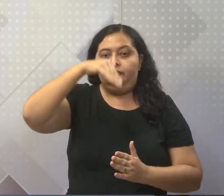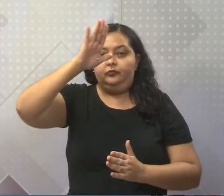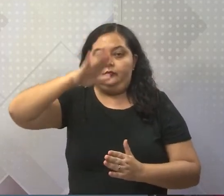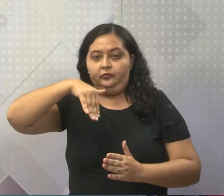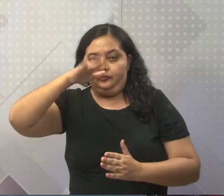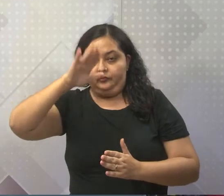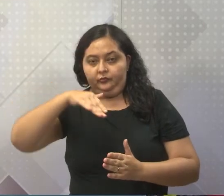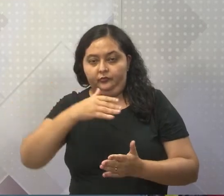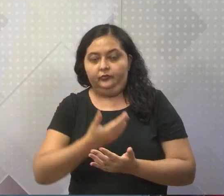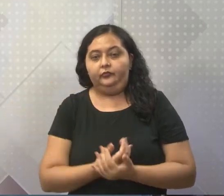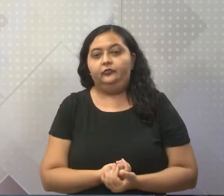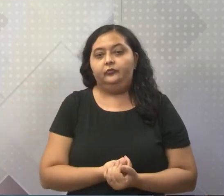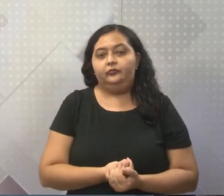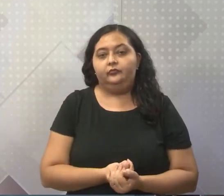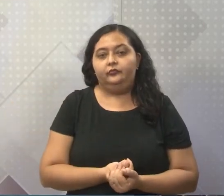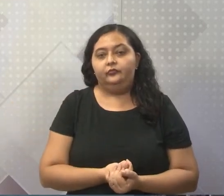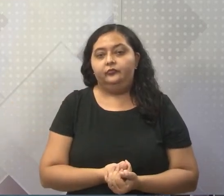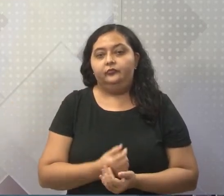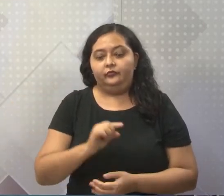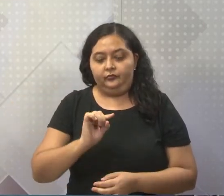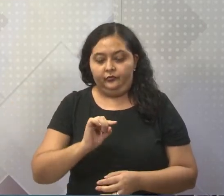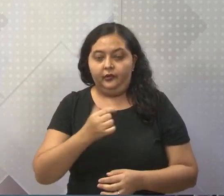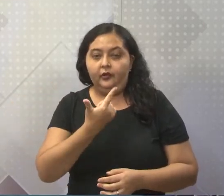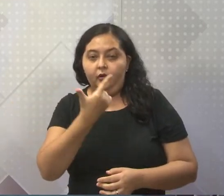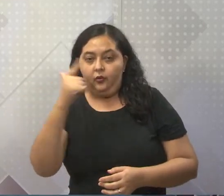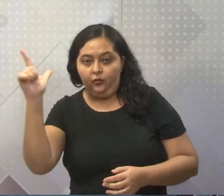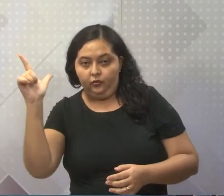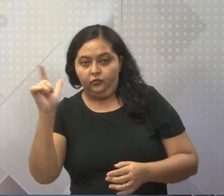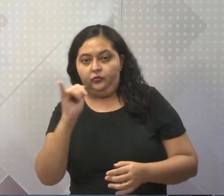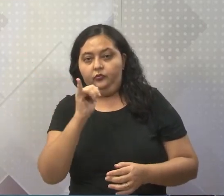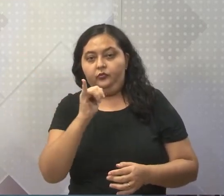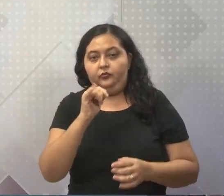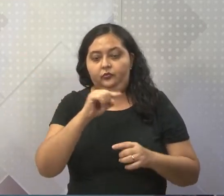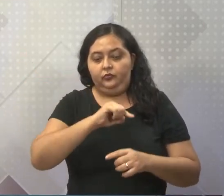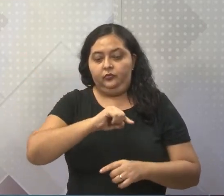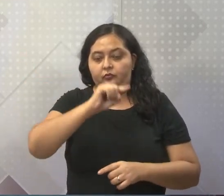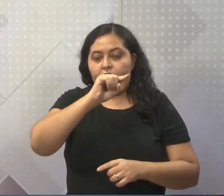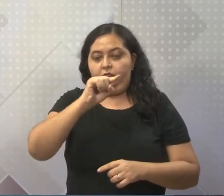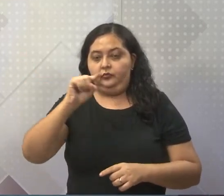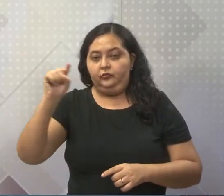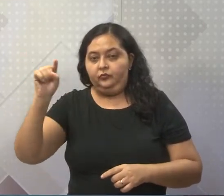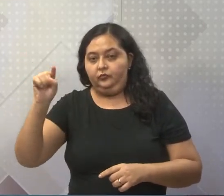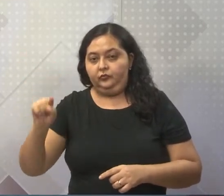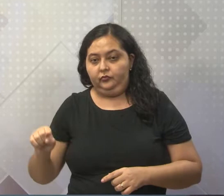E se eu faço um retângulo com o mesmo tamanho,